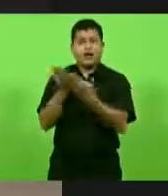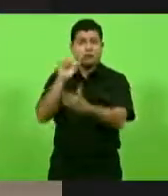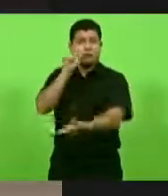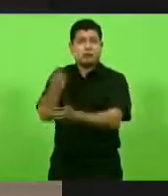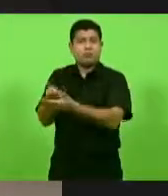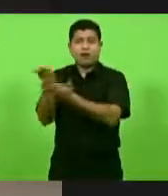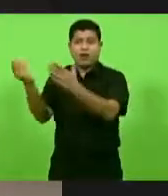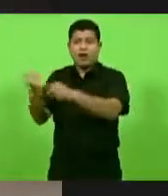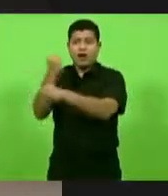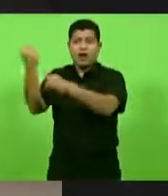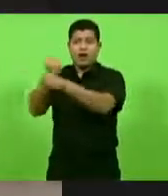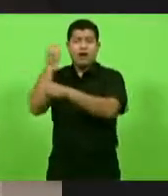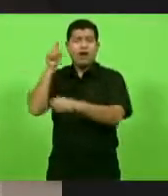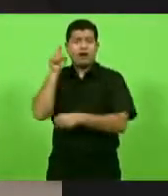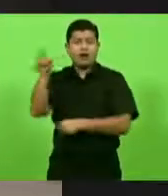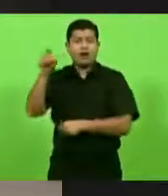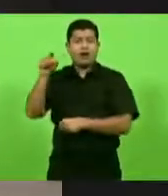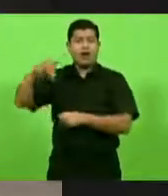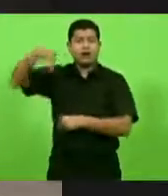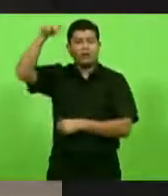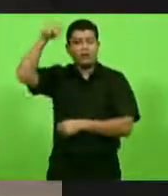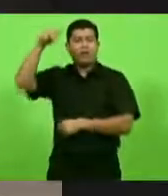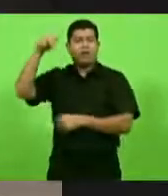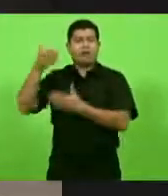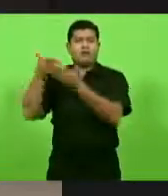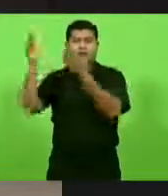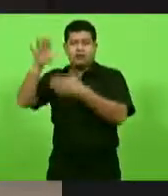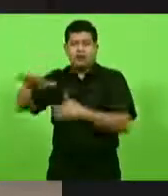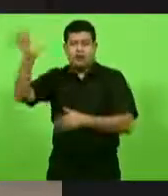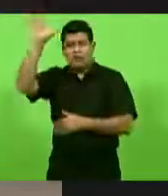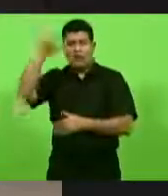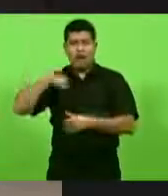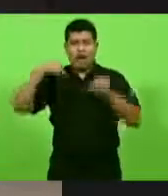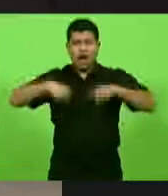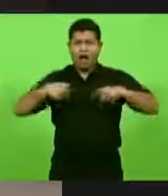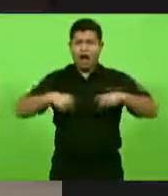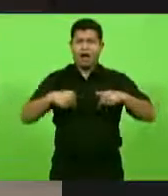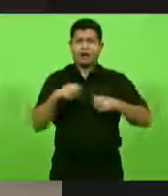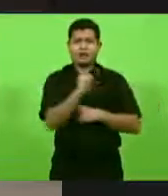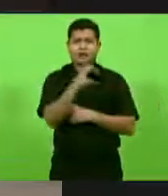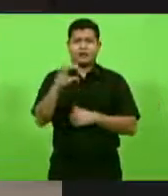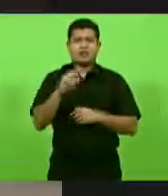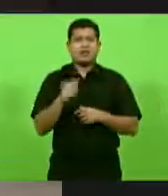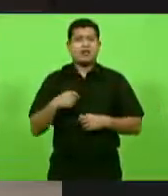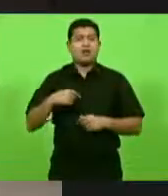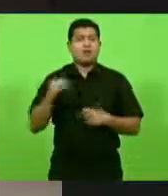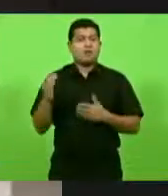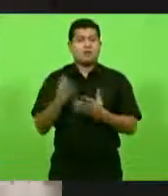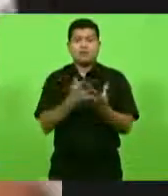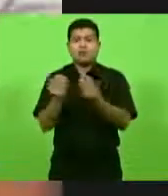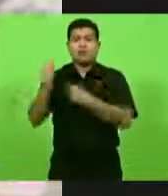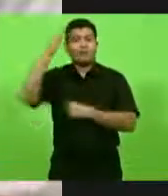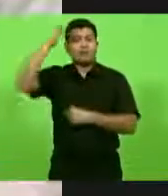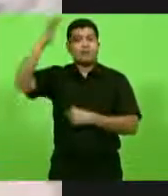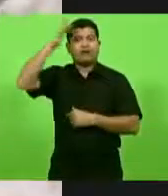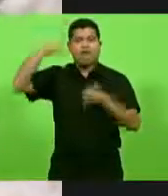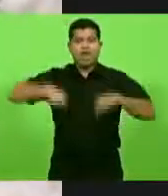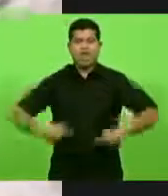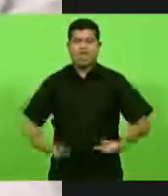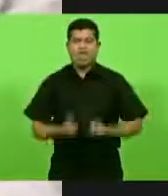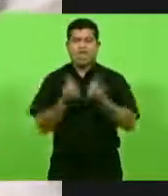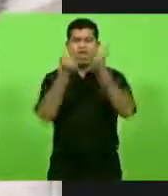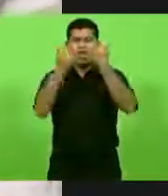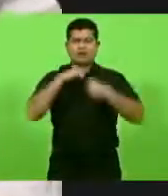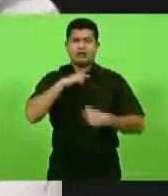ricos. Eles tratam o estado de Santa Catarina como um estado rico, um estado poderoso, um estado que tem dinheiro e um estado que não precisa